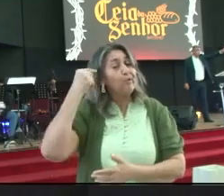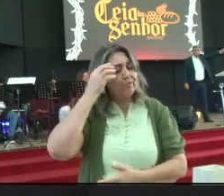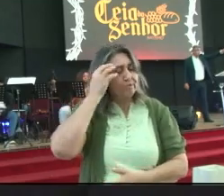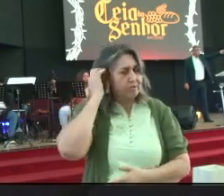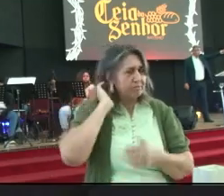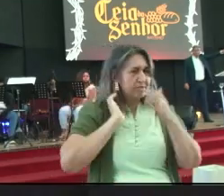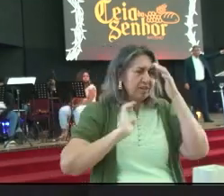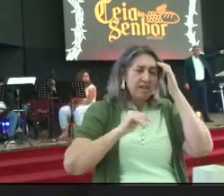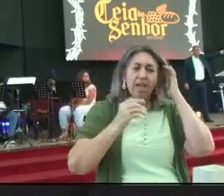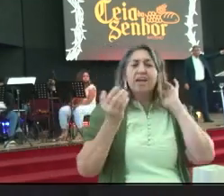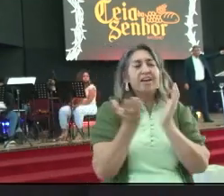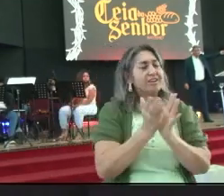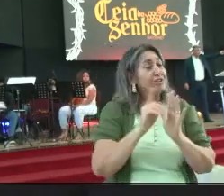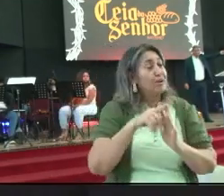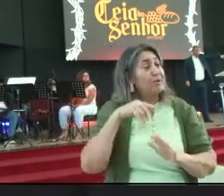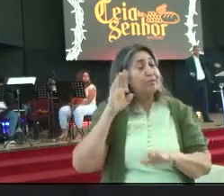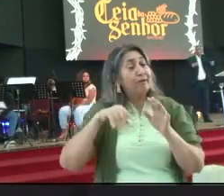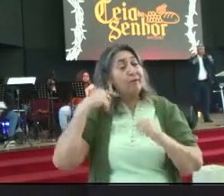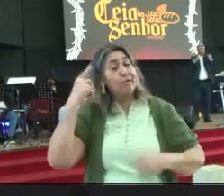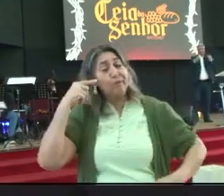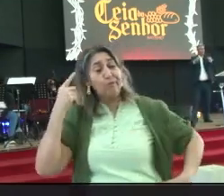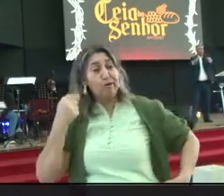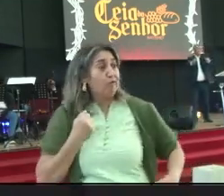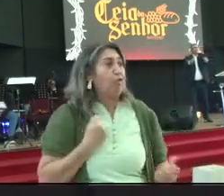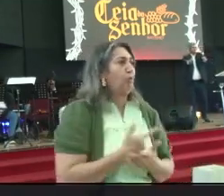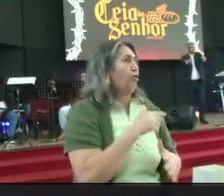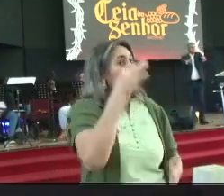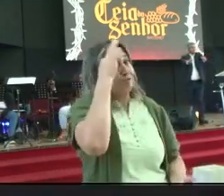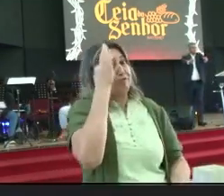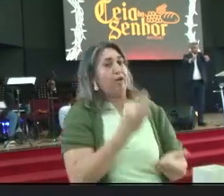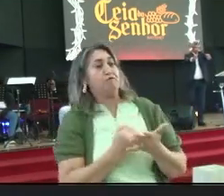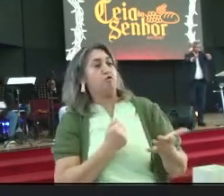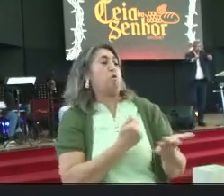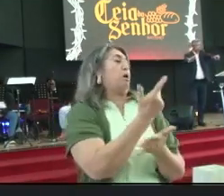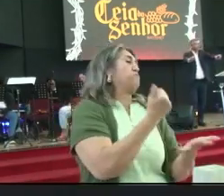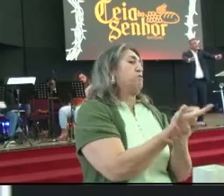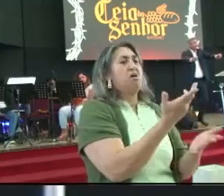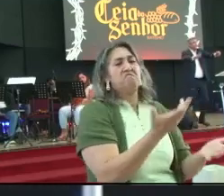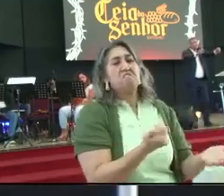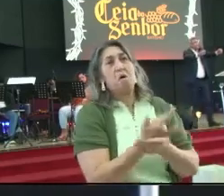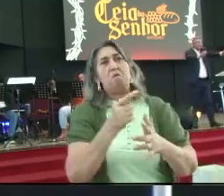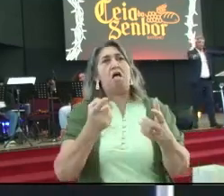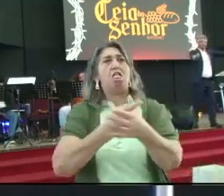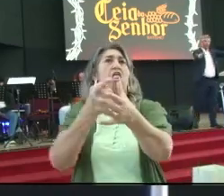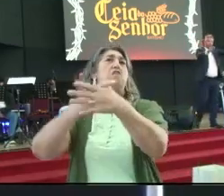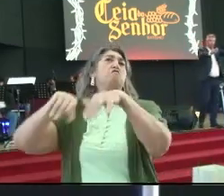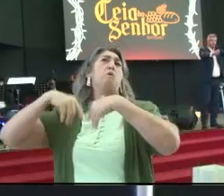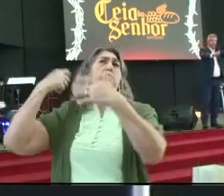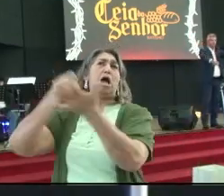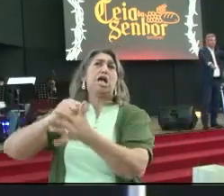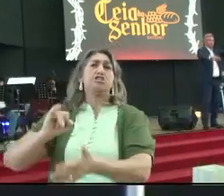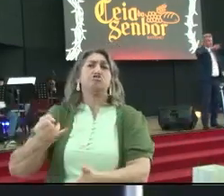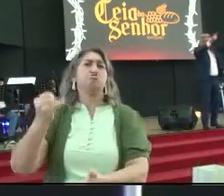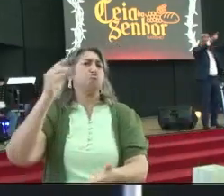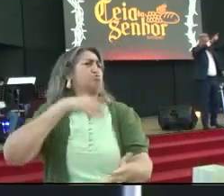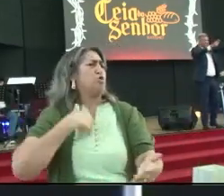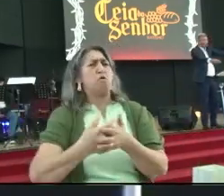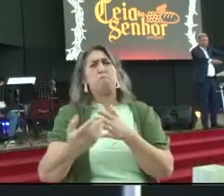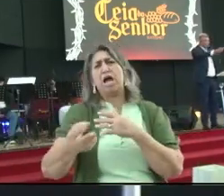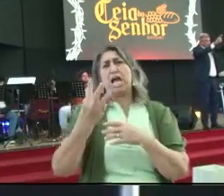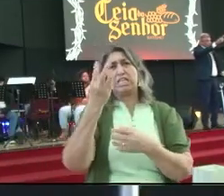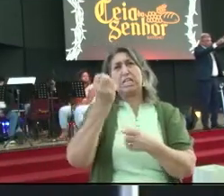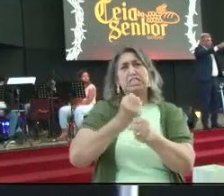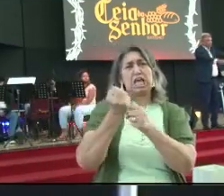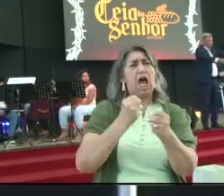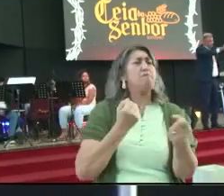não é crente não. Não, é porque eu tenho fé. Não, pastor, eu tenho fé. Eu vou pagar juro, eu vou pagar 3 carros, mas